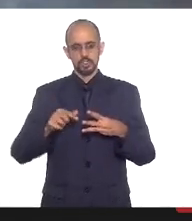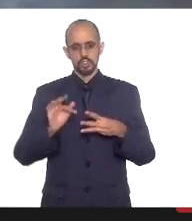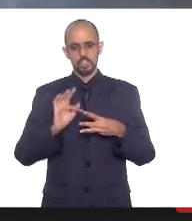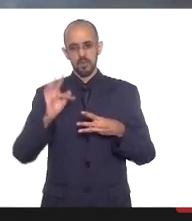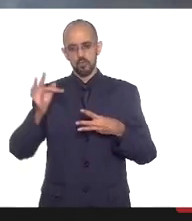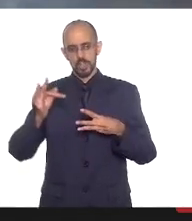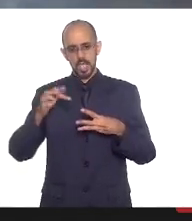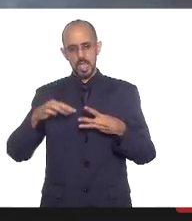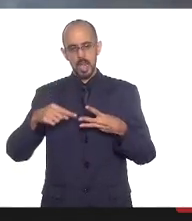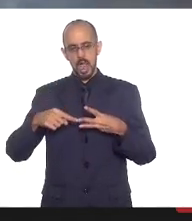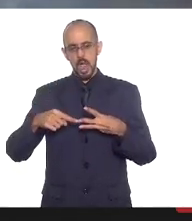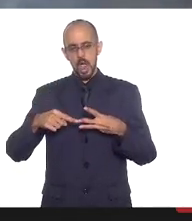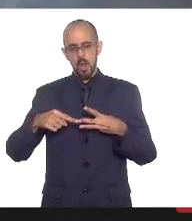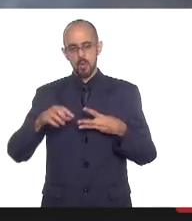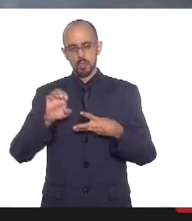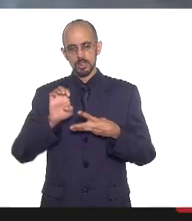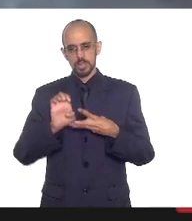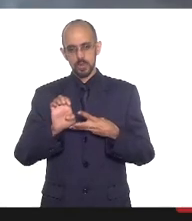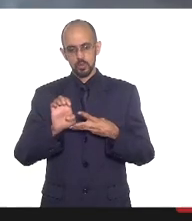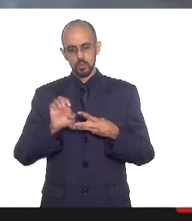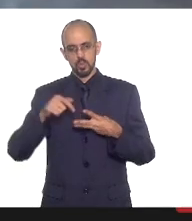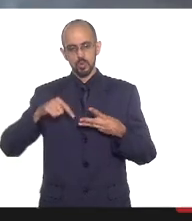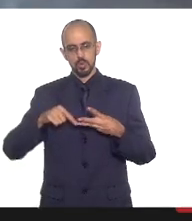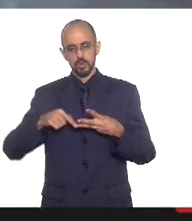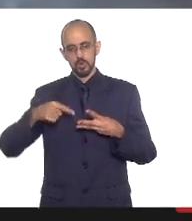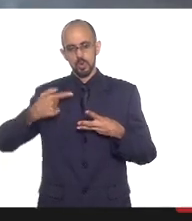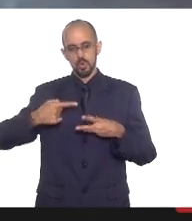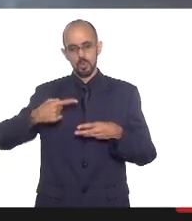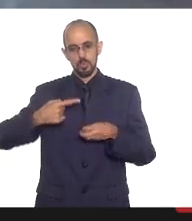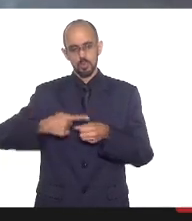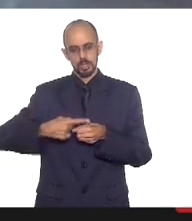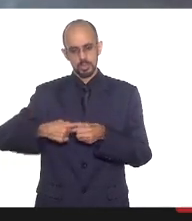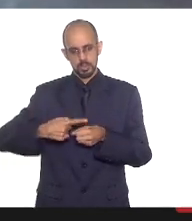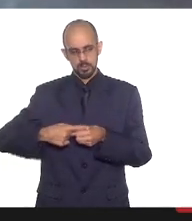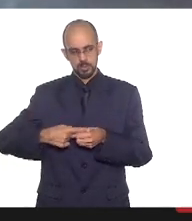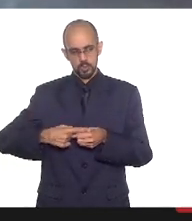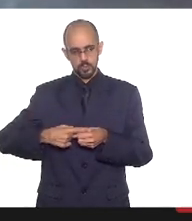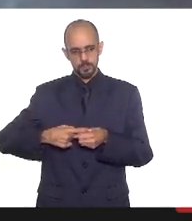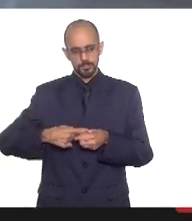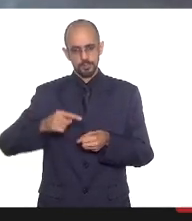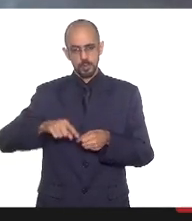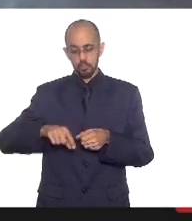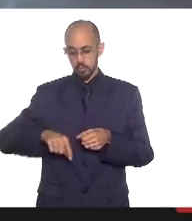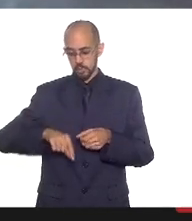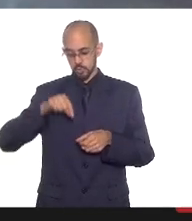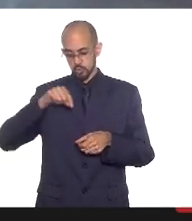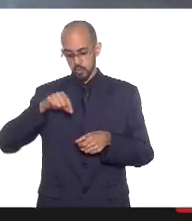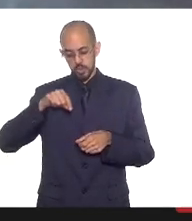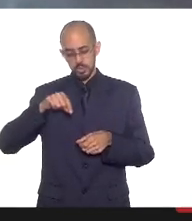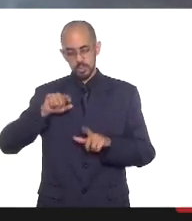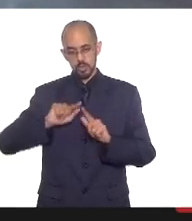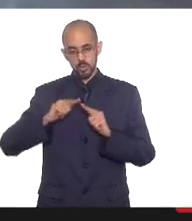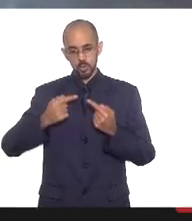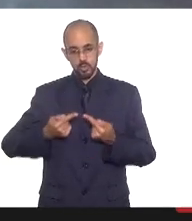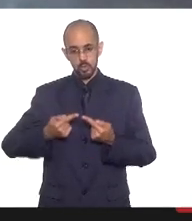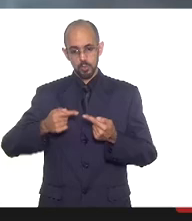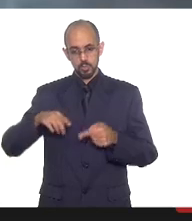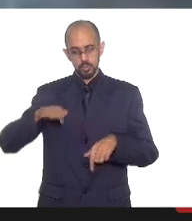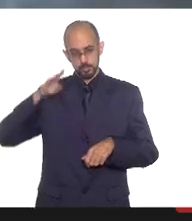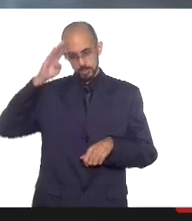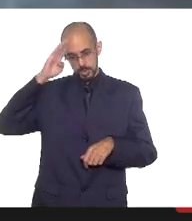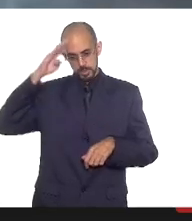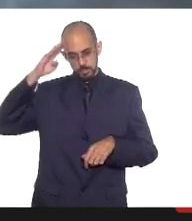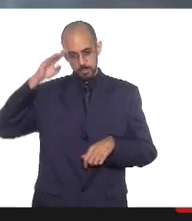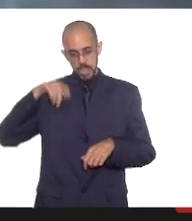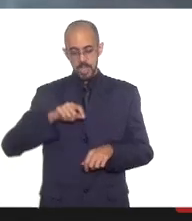tapou o secretário é por um eleitos grupos prioritários proprietários por um